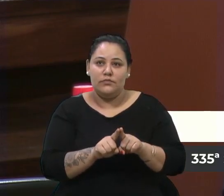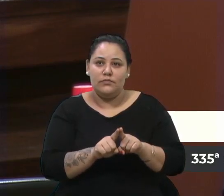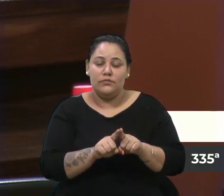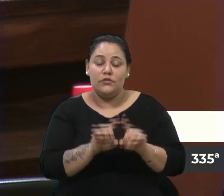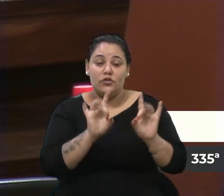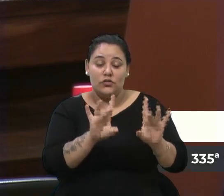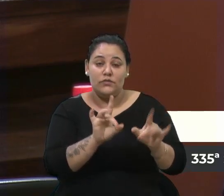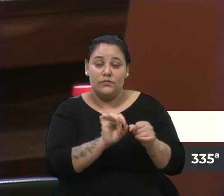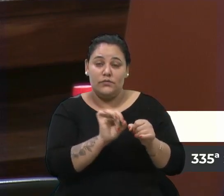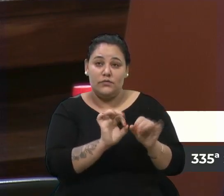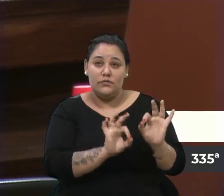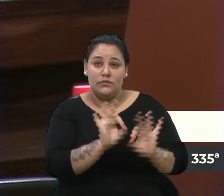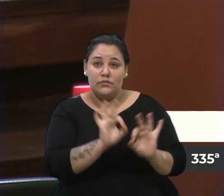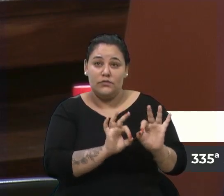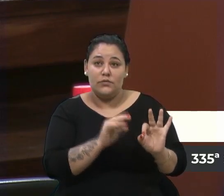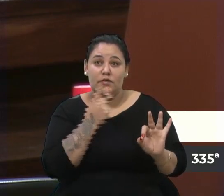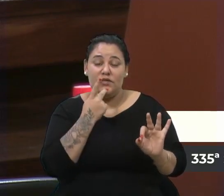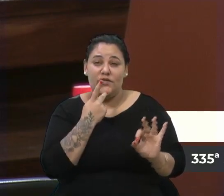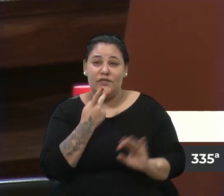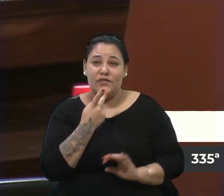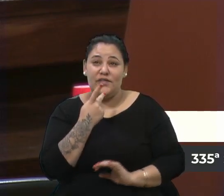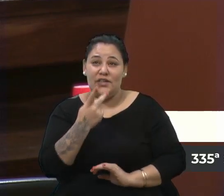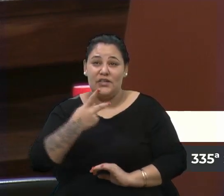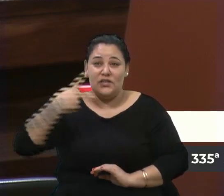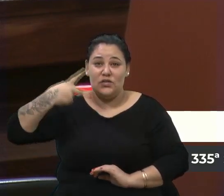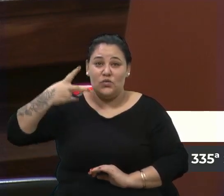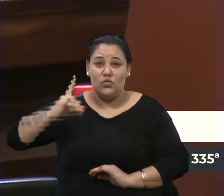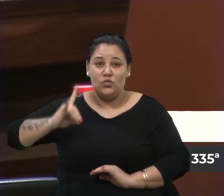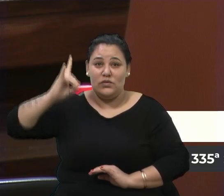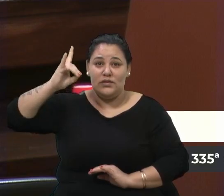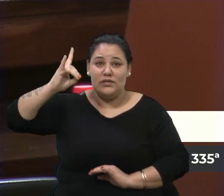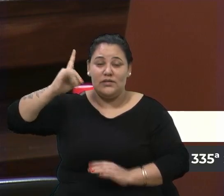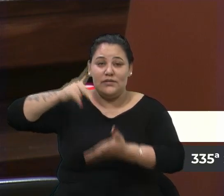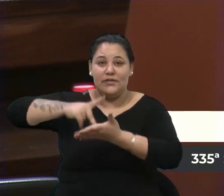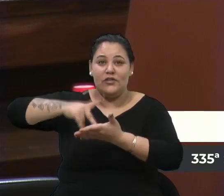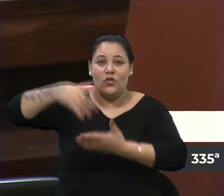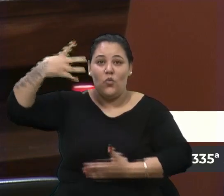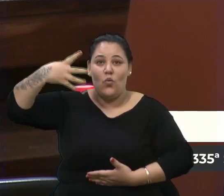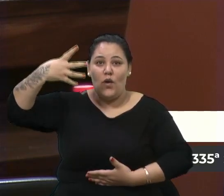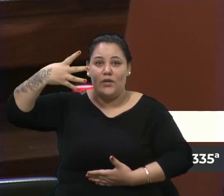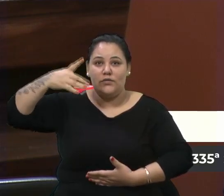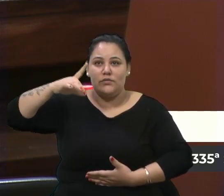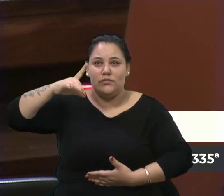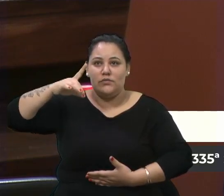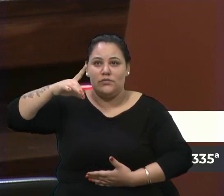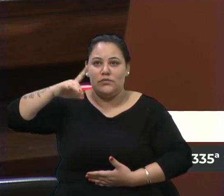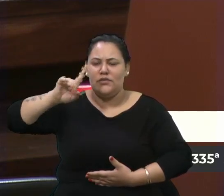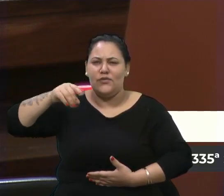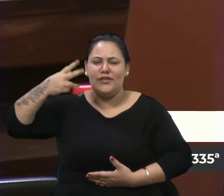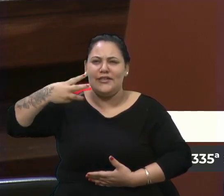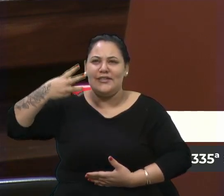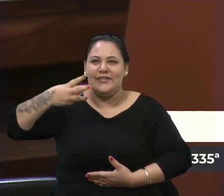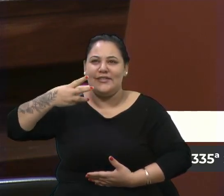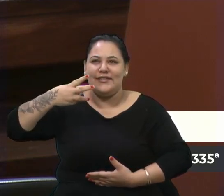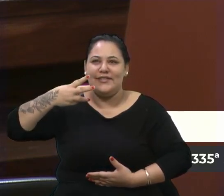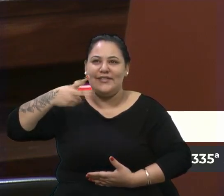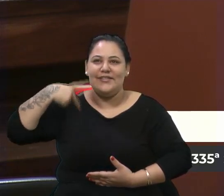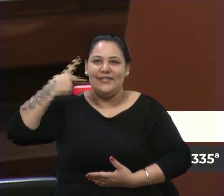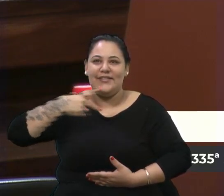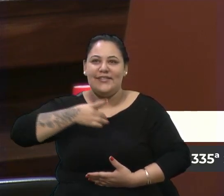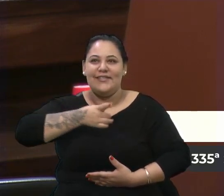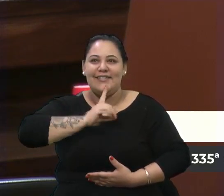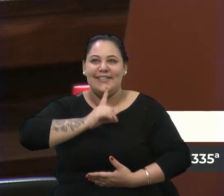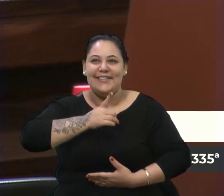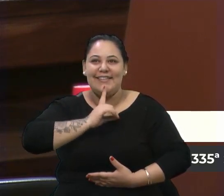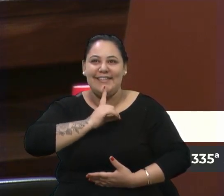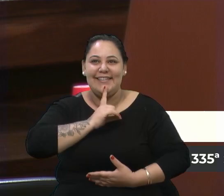correção, porque eu falei segundo andar, na verdade é o quarto andar, não o terceiro. E daí o vereador Alberto me corrigiu, já que ele é um agente